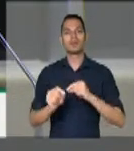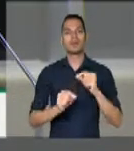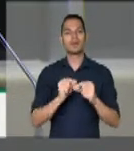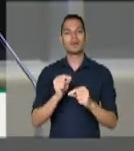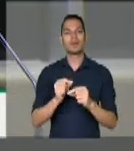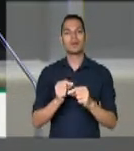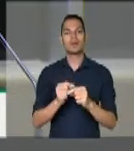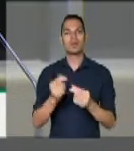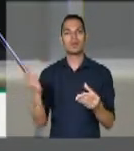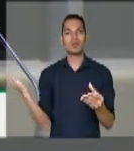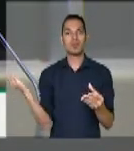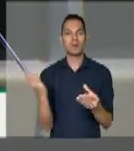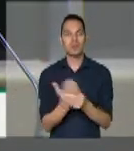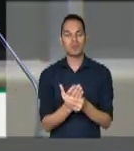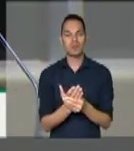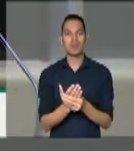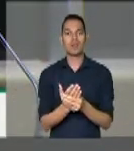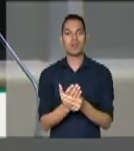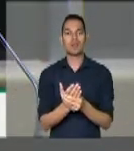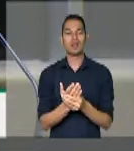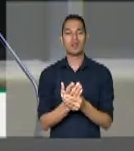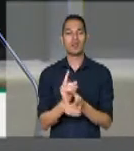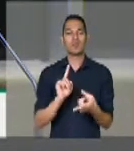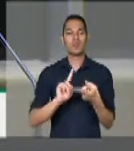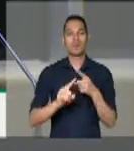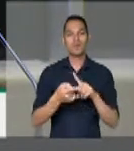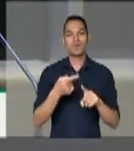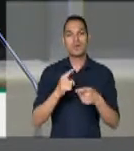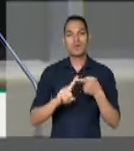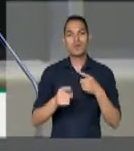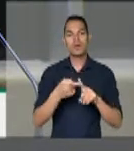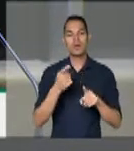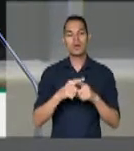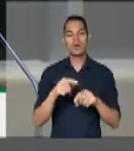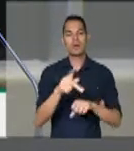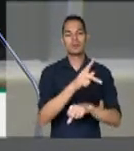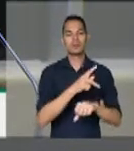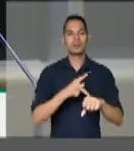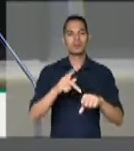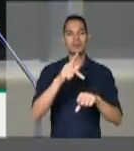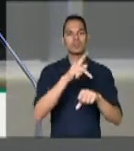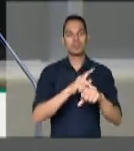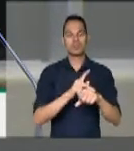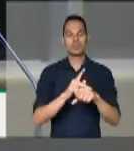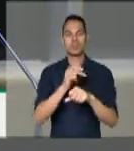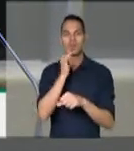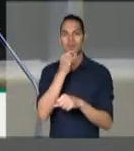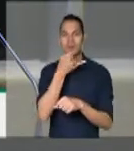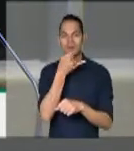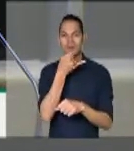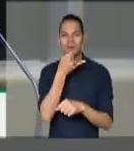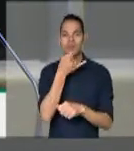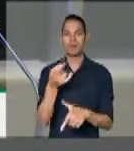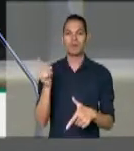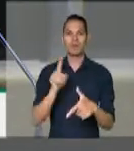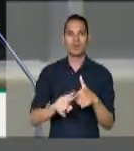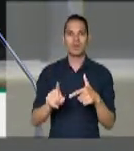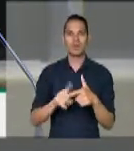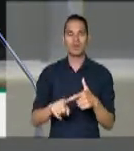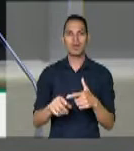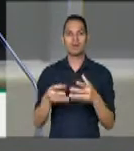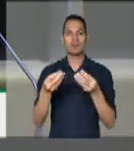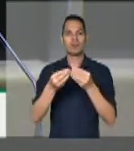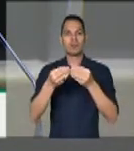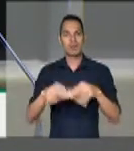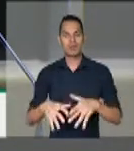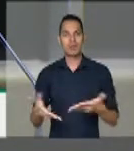a denunciar também os esquemas que levaram o país para esse triste e caótico